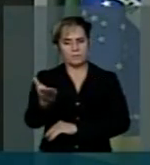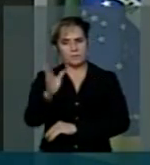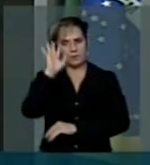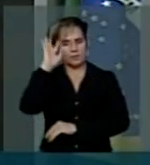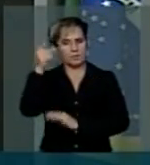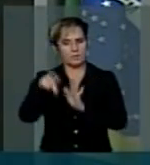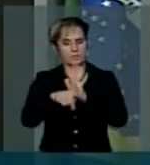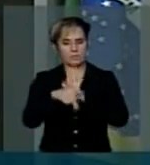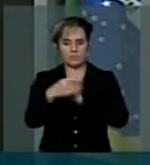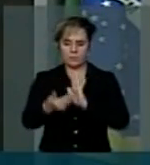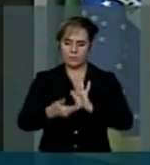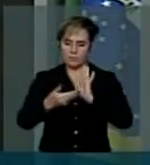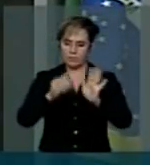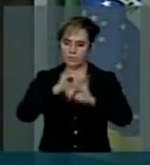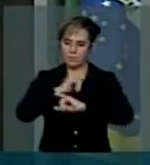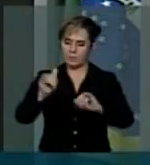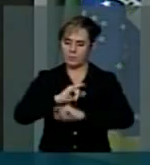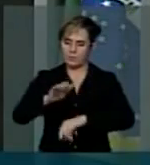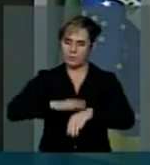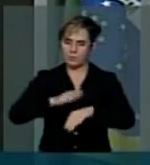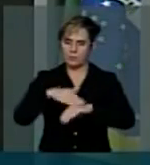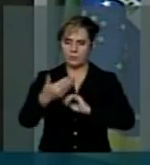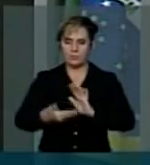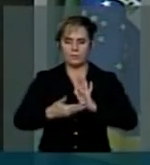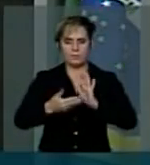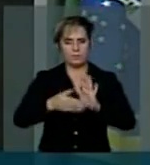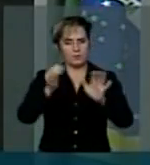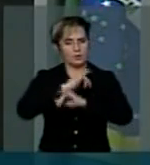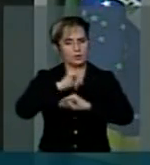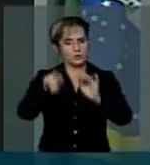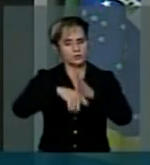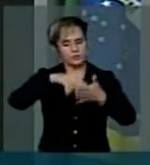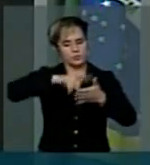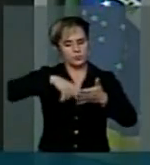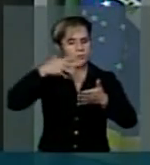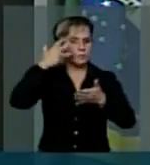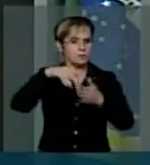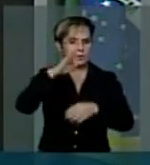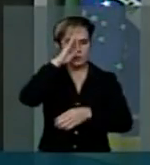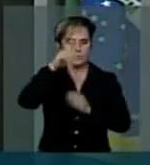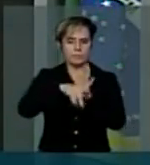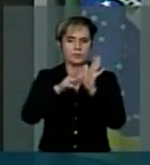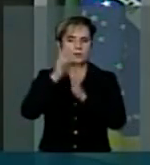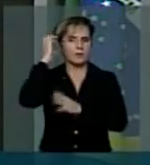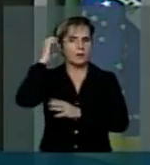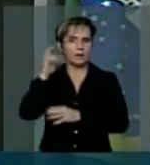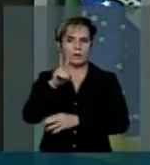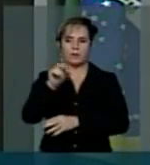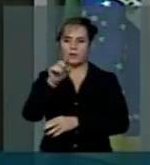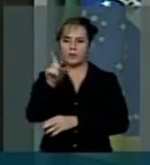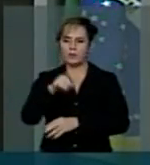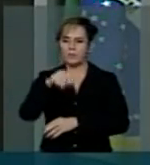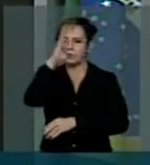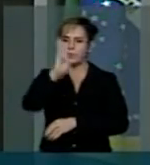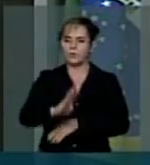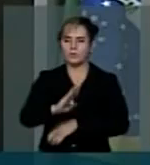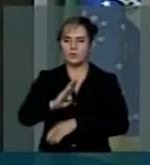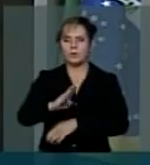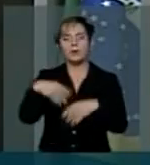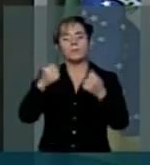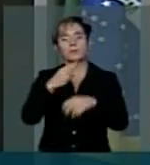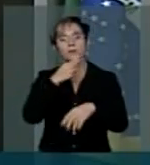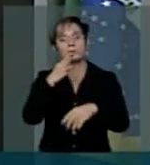determine os órgãos de divulgação, que divulgue esse discurso, principalmente na Voz do Brasil. O Brasil precisa